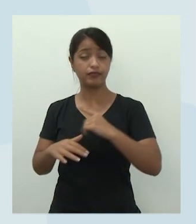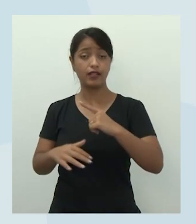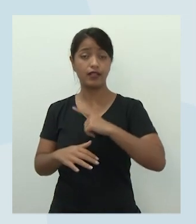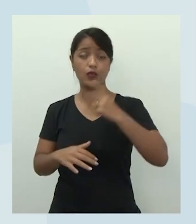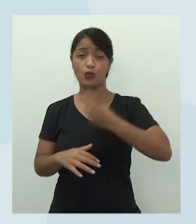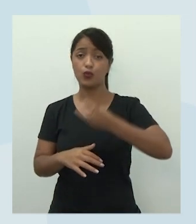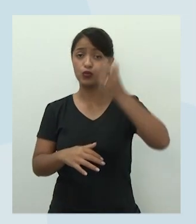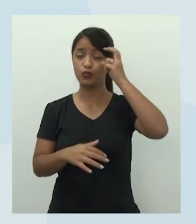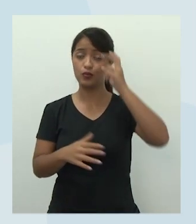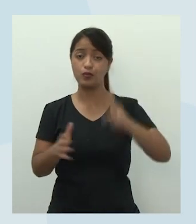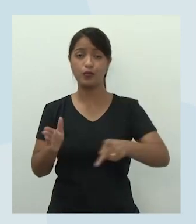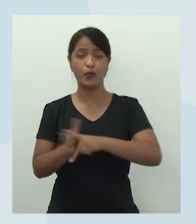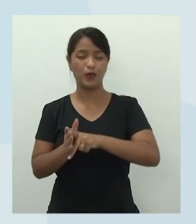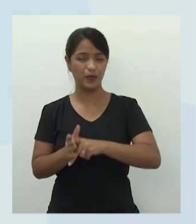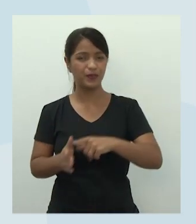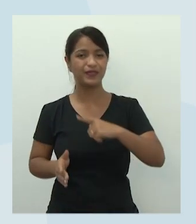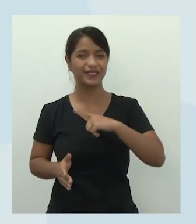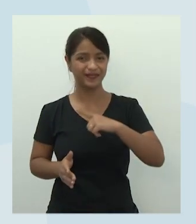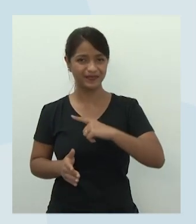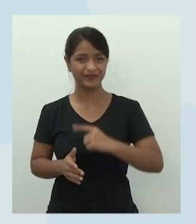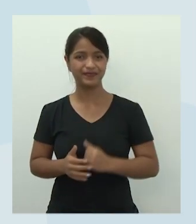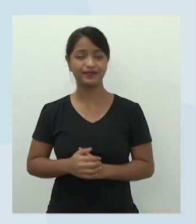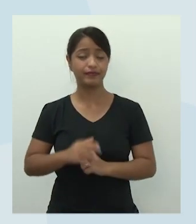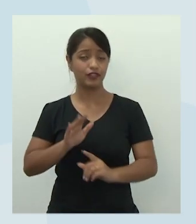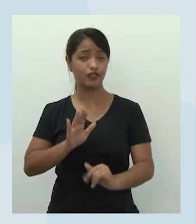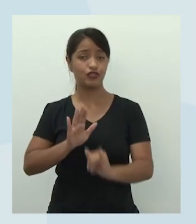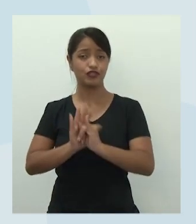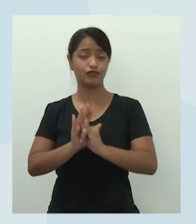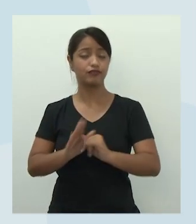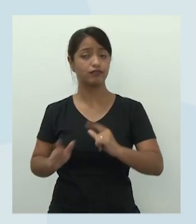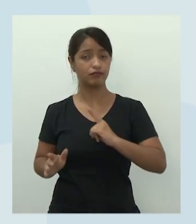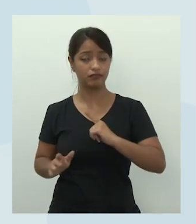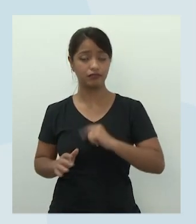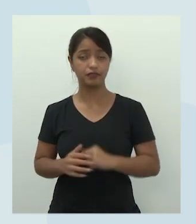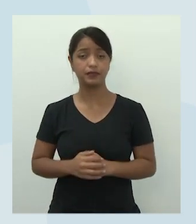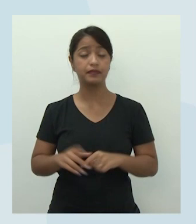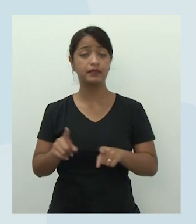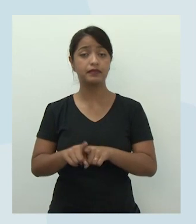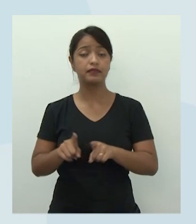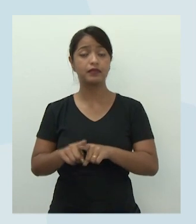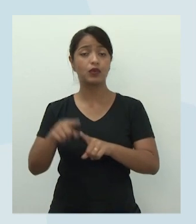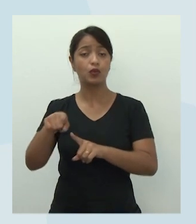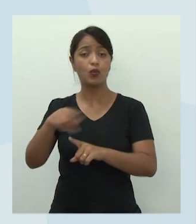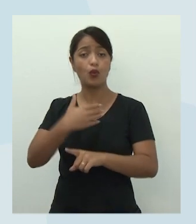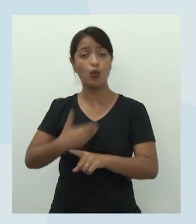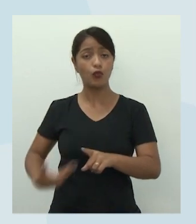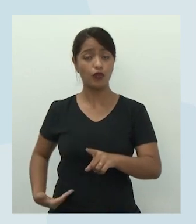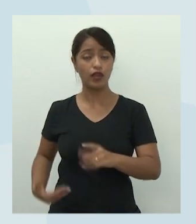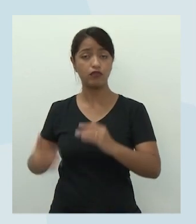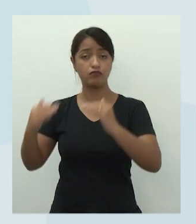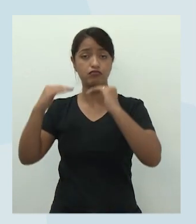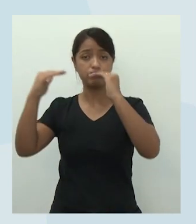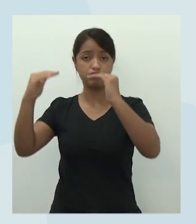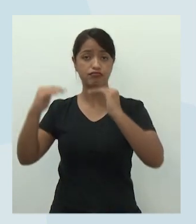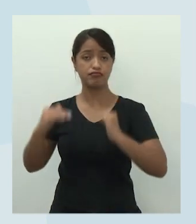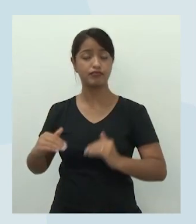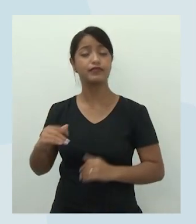que os identifiquem, né? Dá uma identidade, já tem sistemas de governos muito